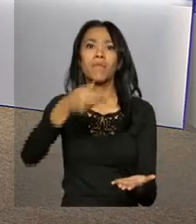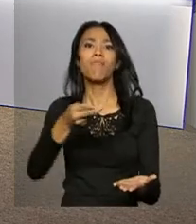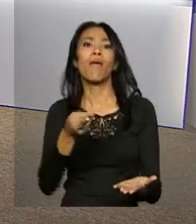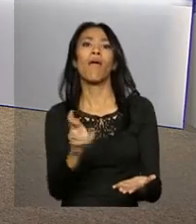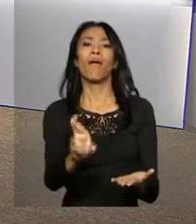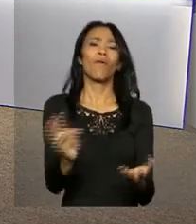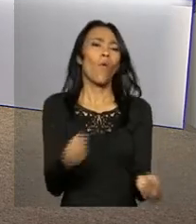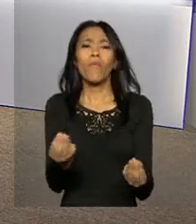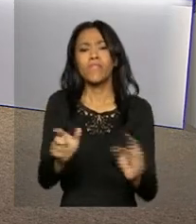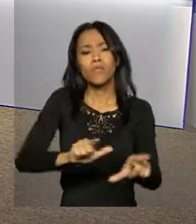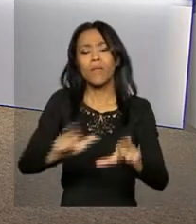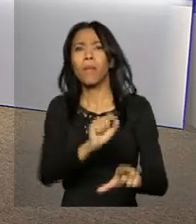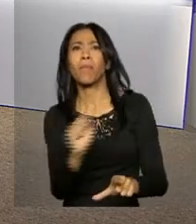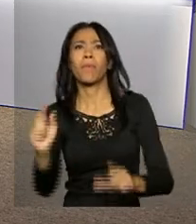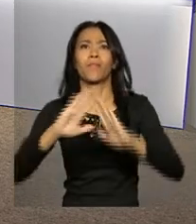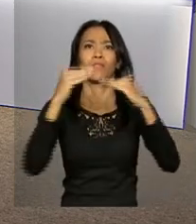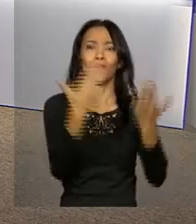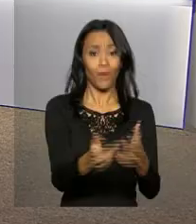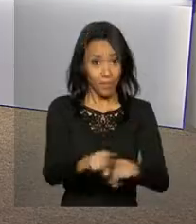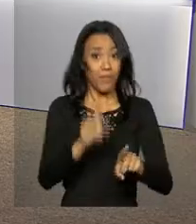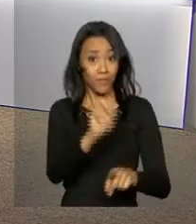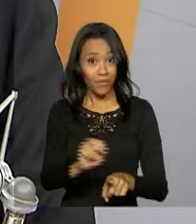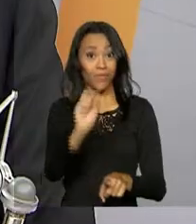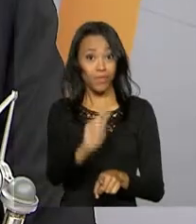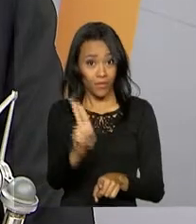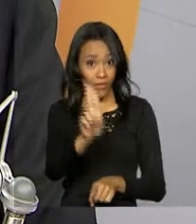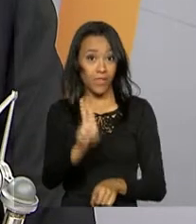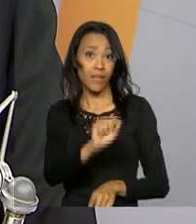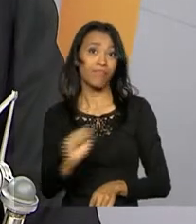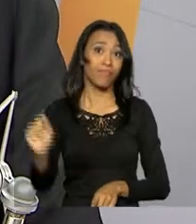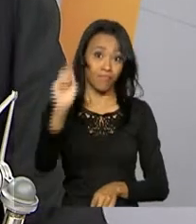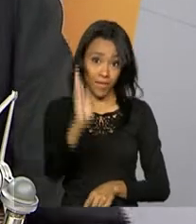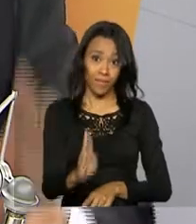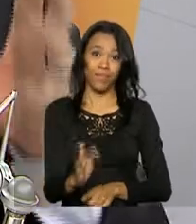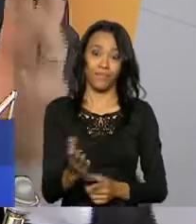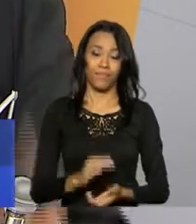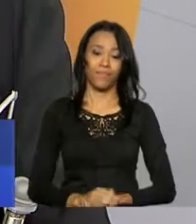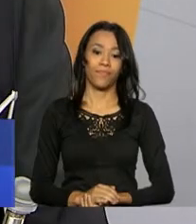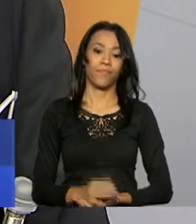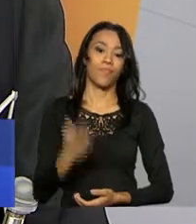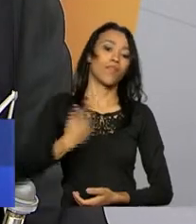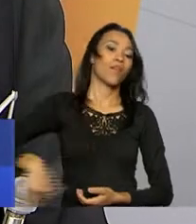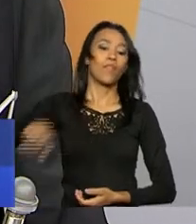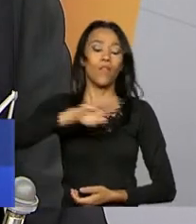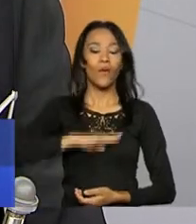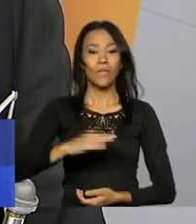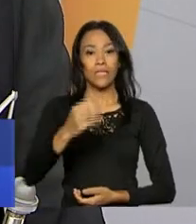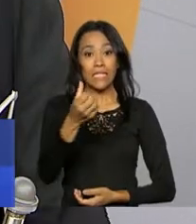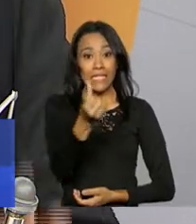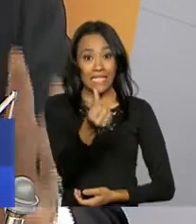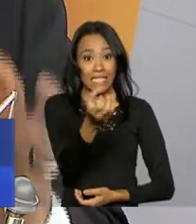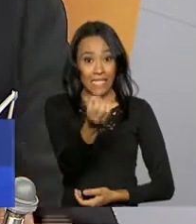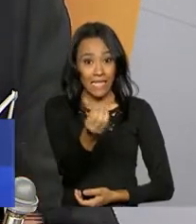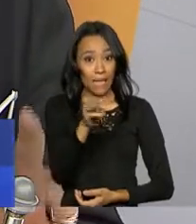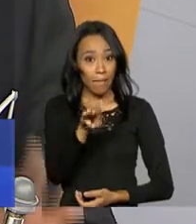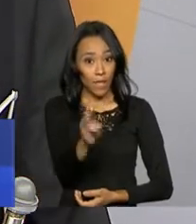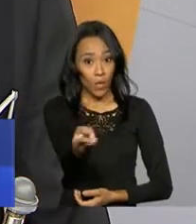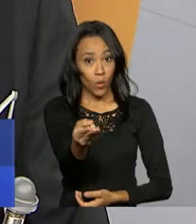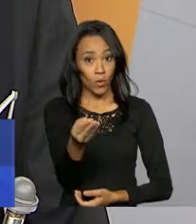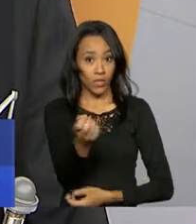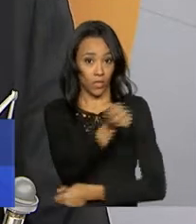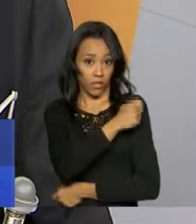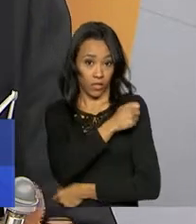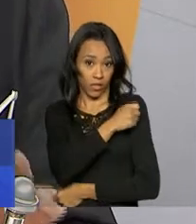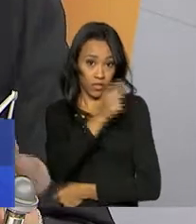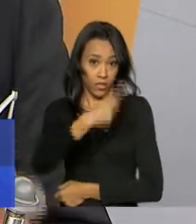trabalho nas escolas e universidades do país nós somos 60 milhões de estudantes no brasil professores e